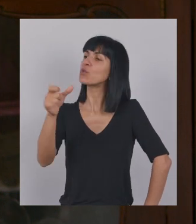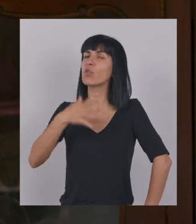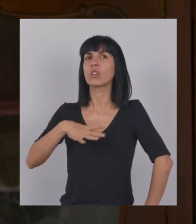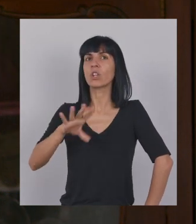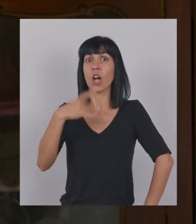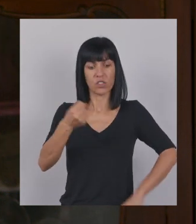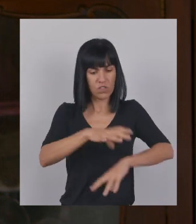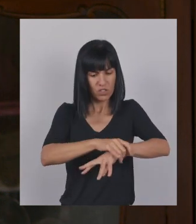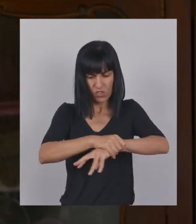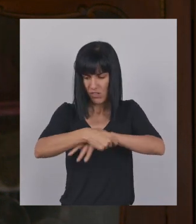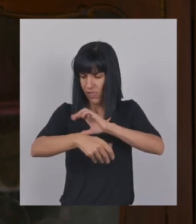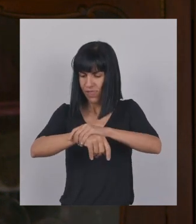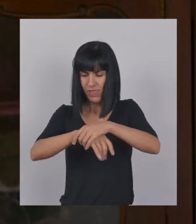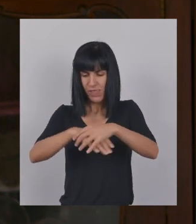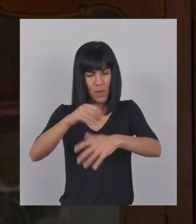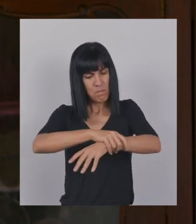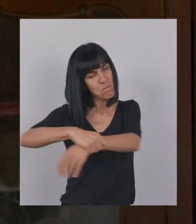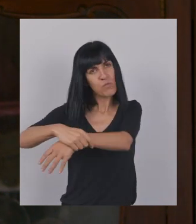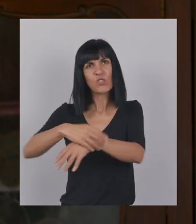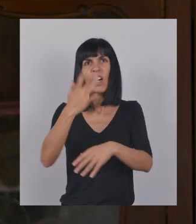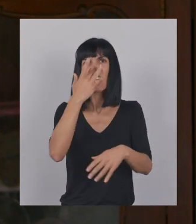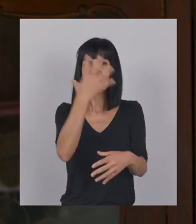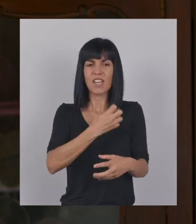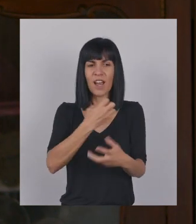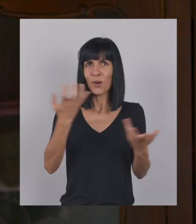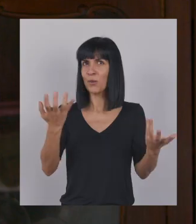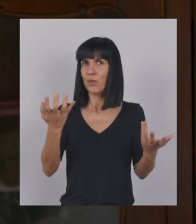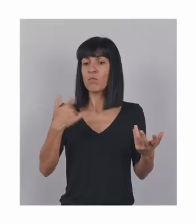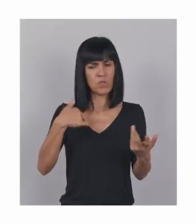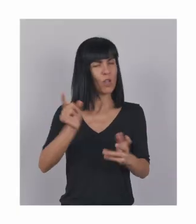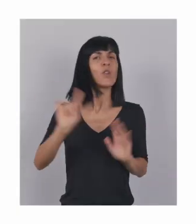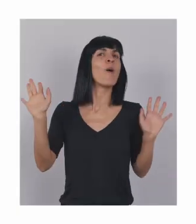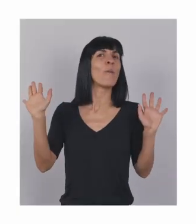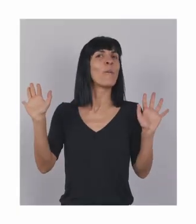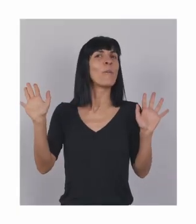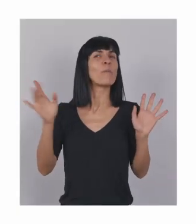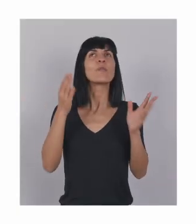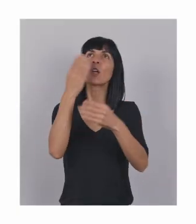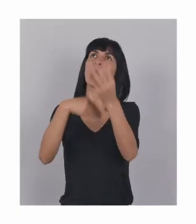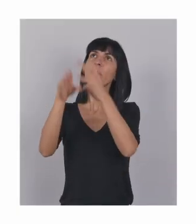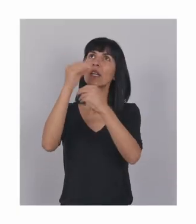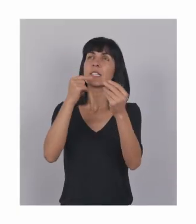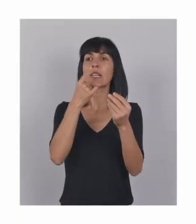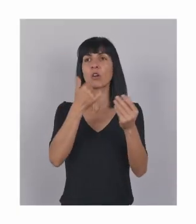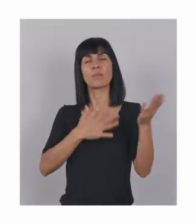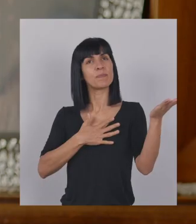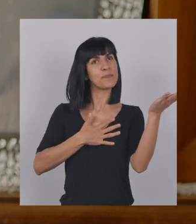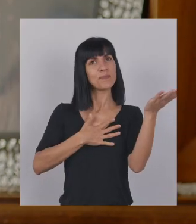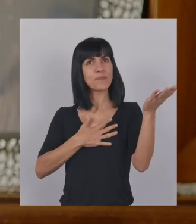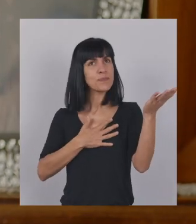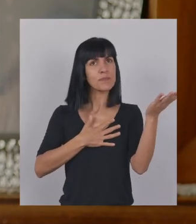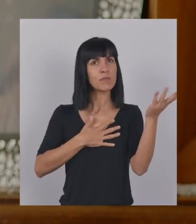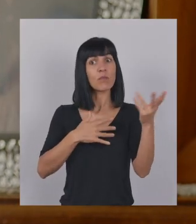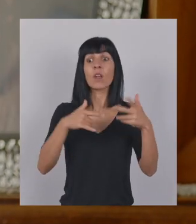é gangue às vezes há tempos os braços livros e É mas eu não eu aprendi a dançar com meu